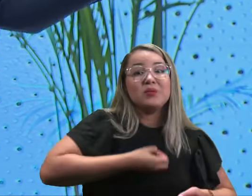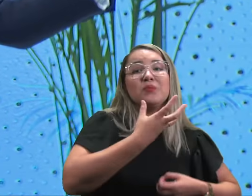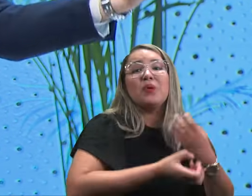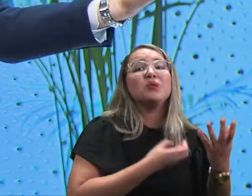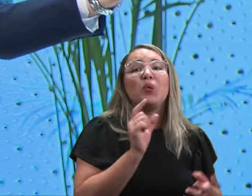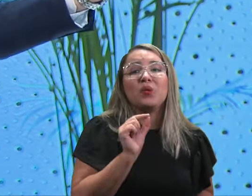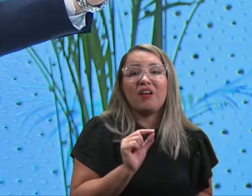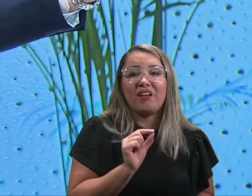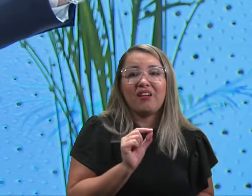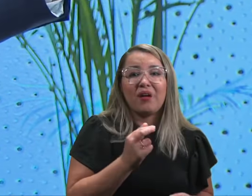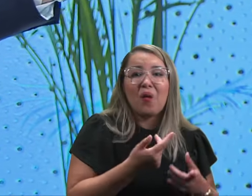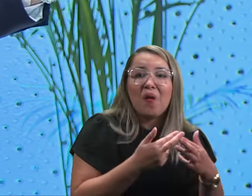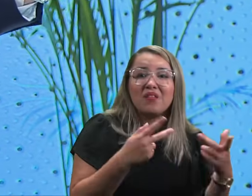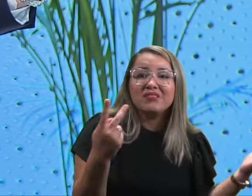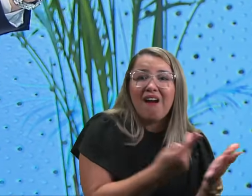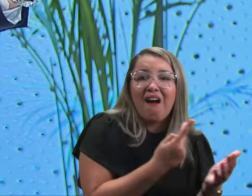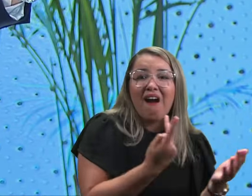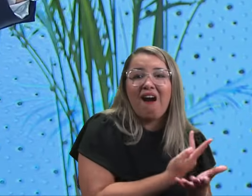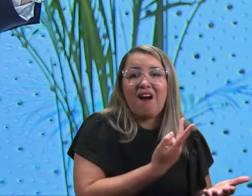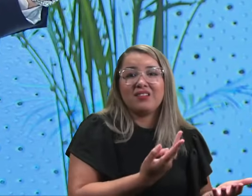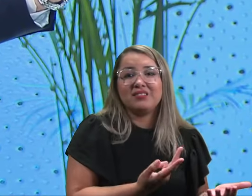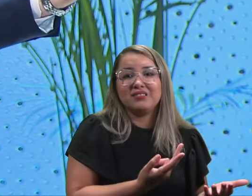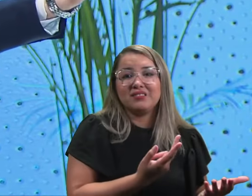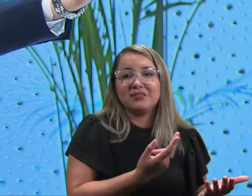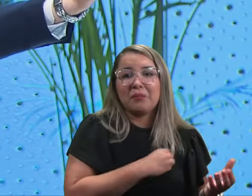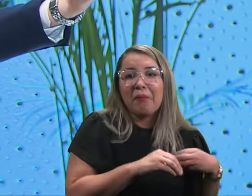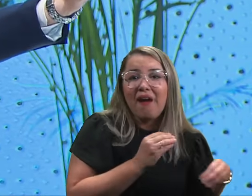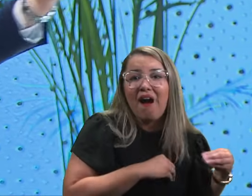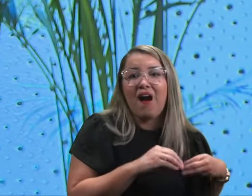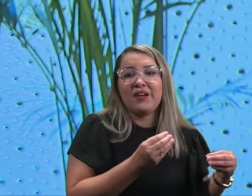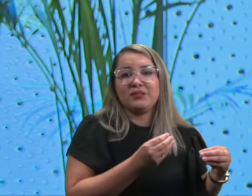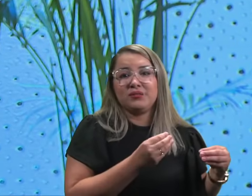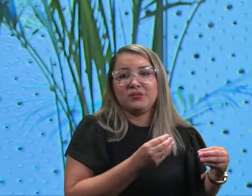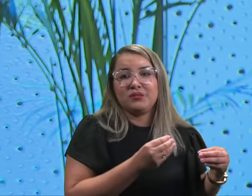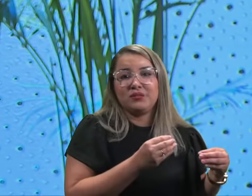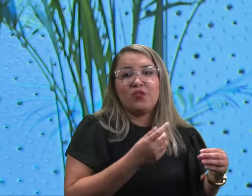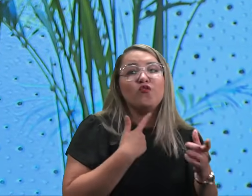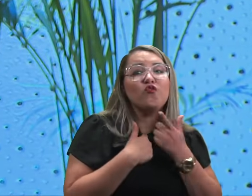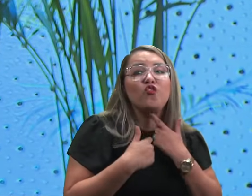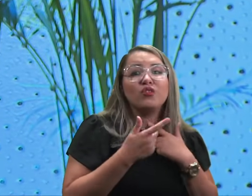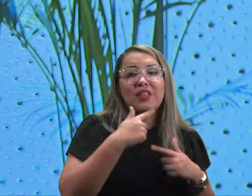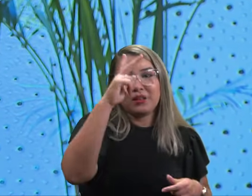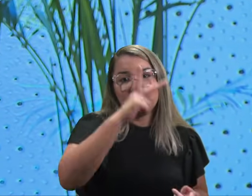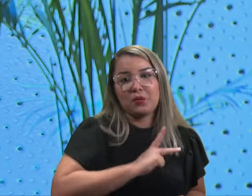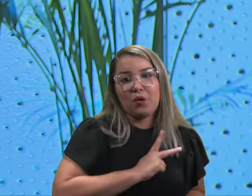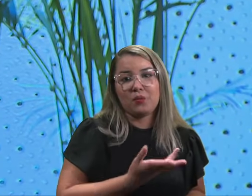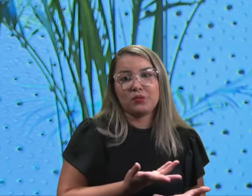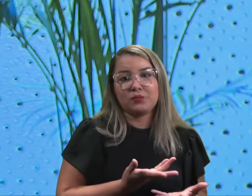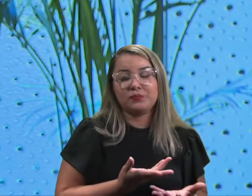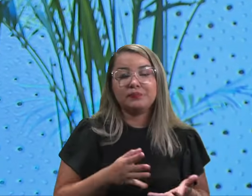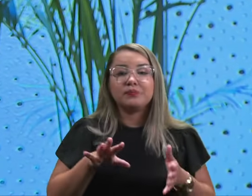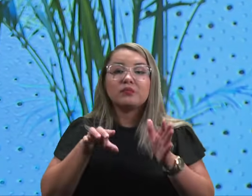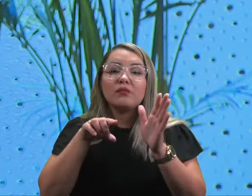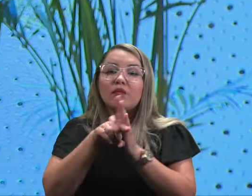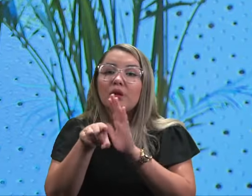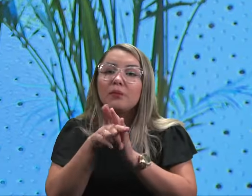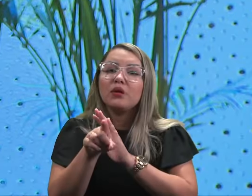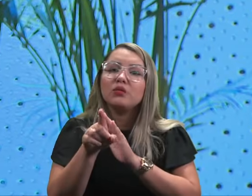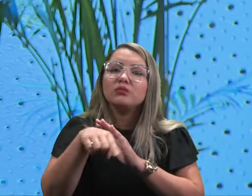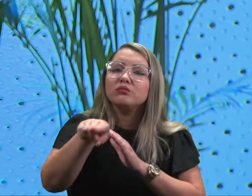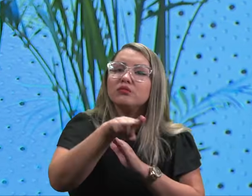fruto da carne, os frutos da carne. A pergunta que eu faço para nós refletirmos hoje